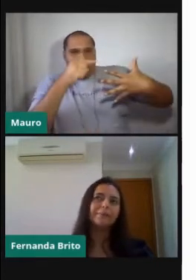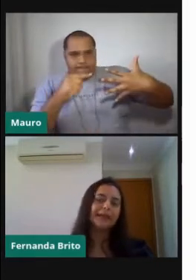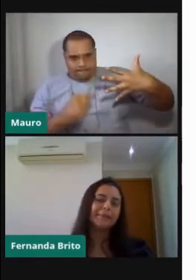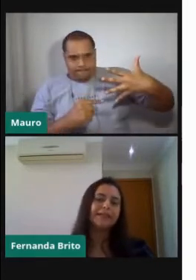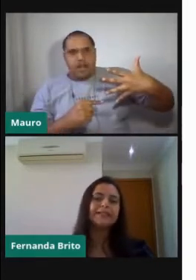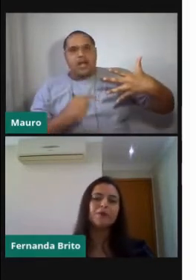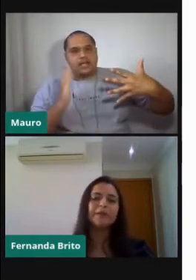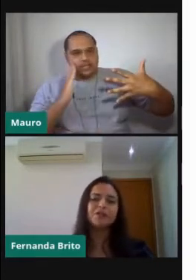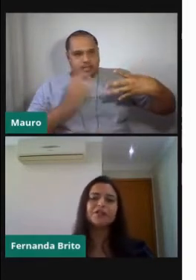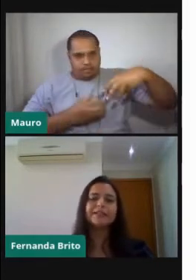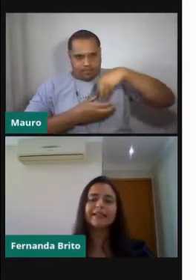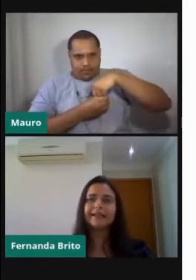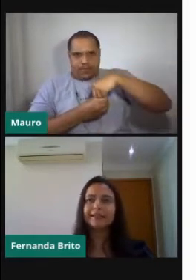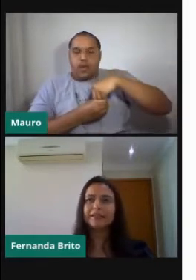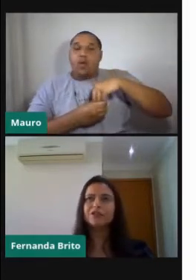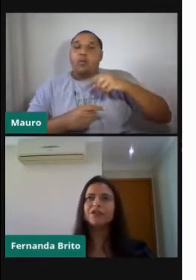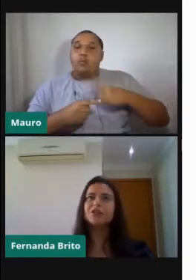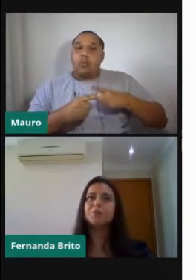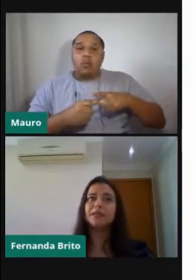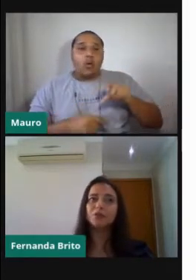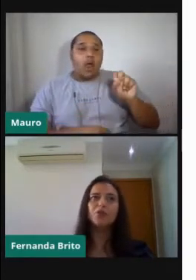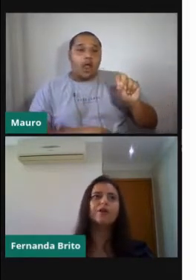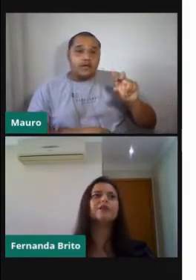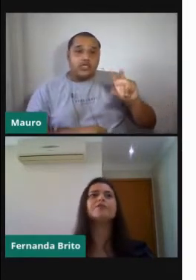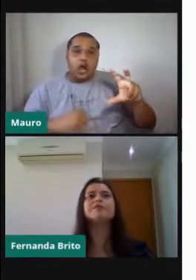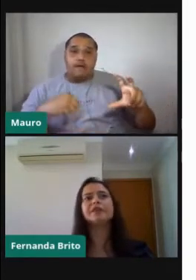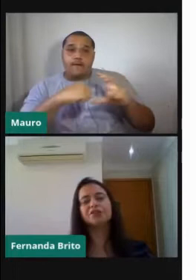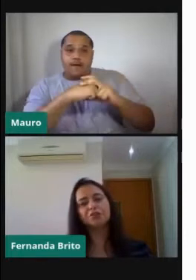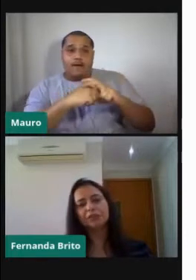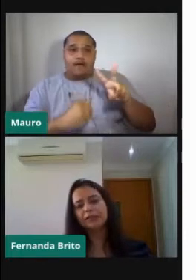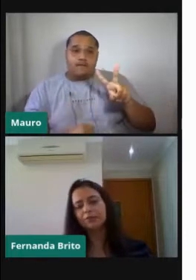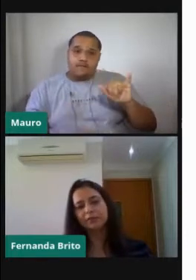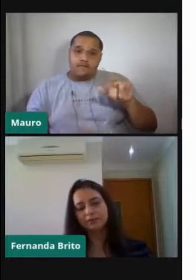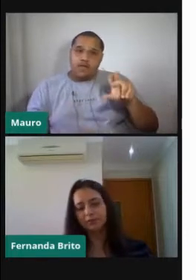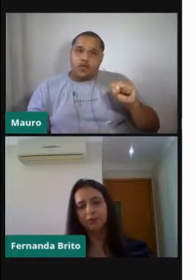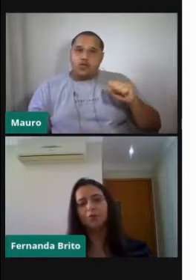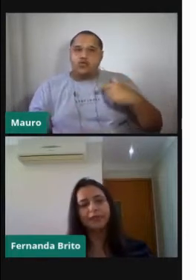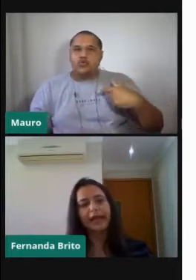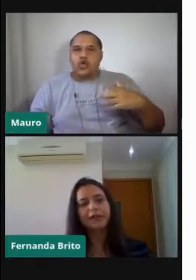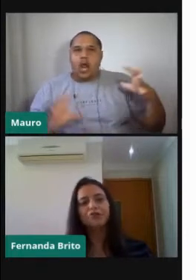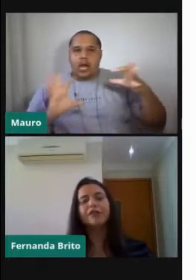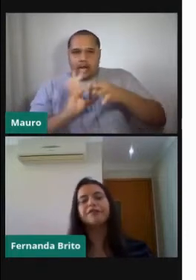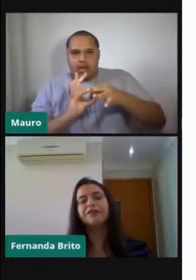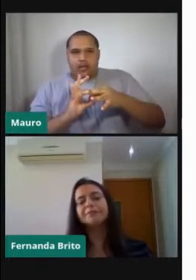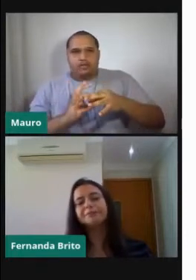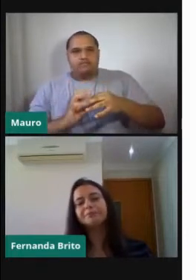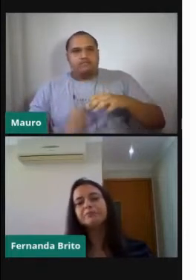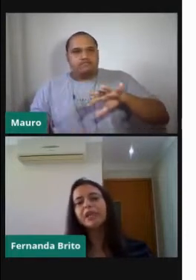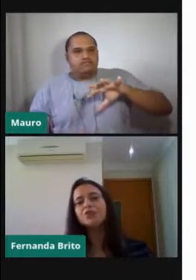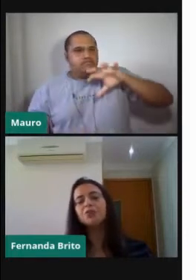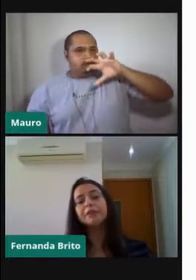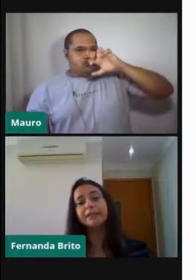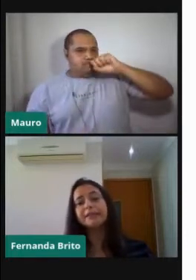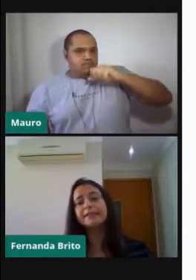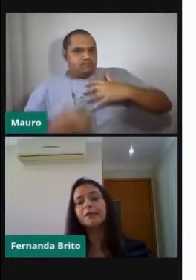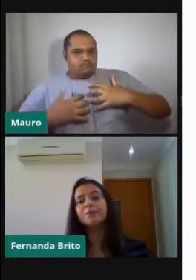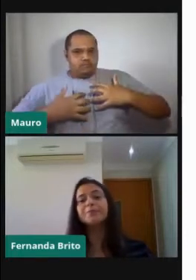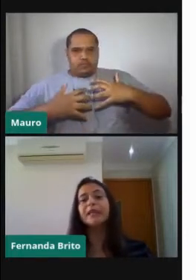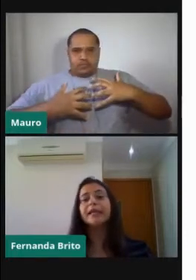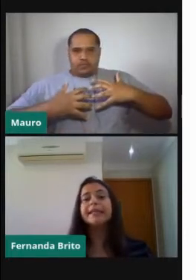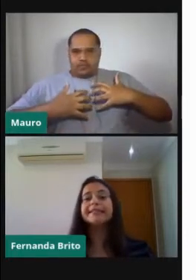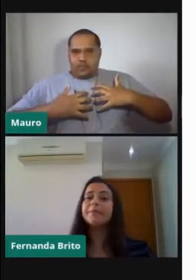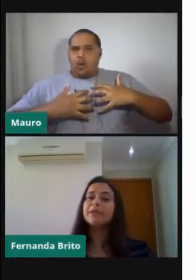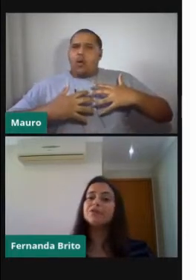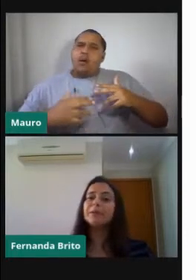tem, principalmente nessa característica respiratória, inclusive a questão do contágio, né, via de